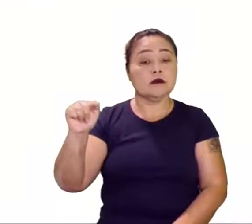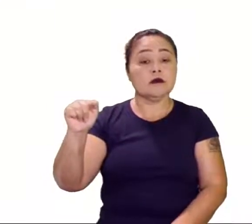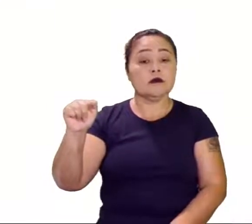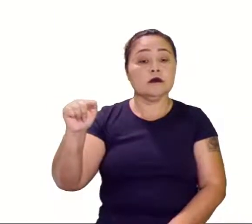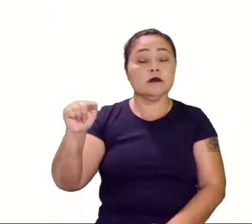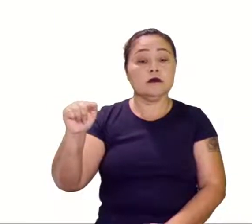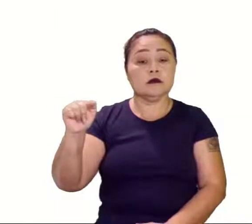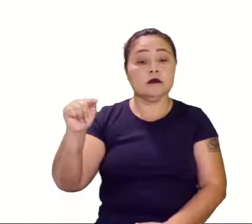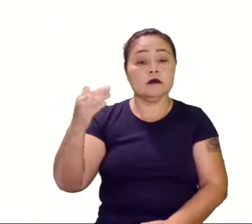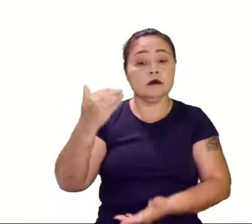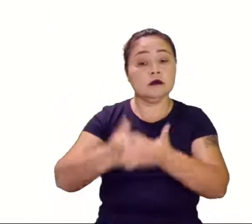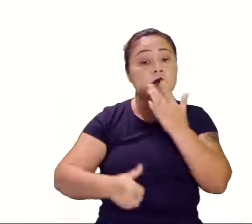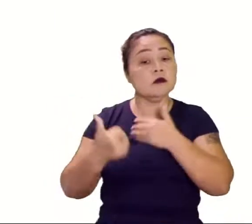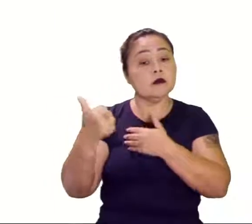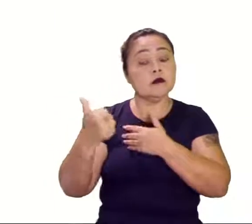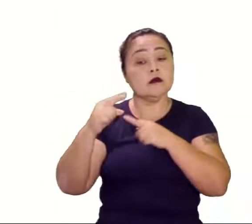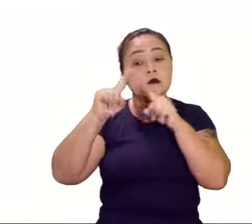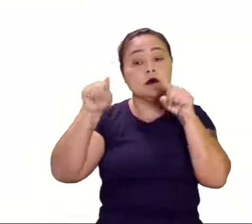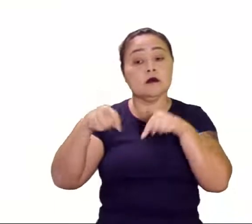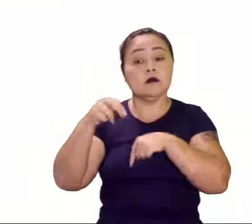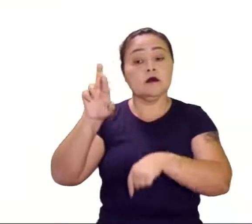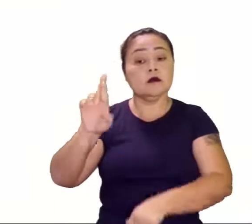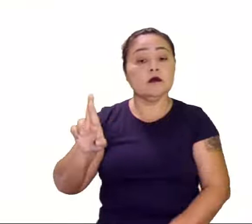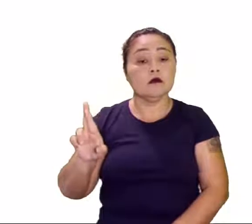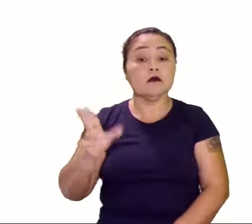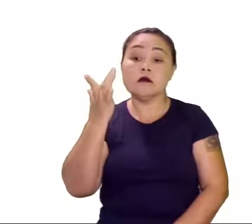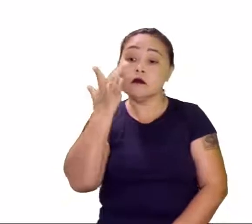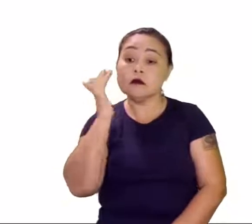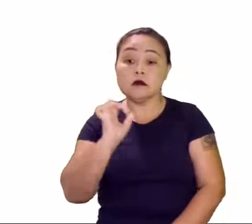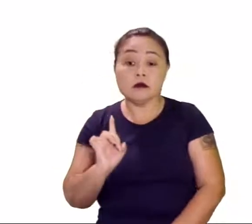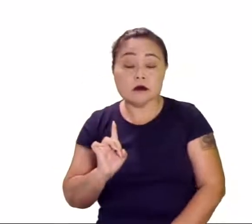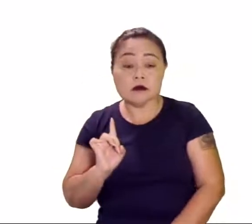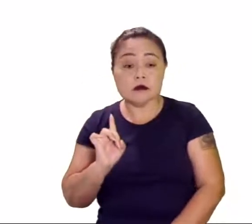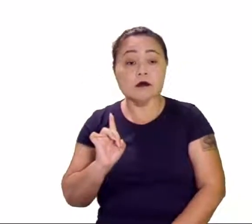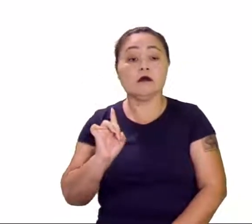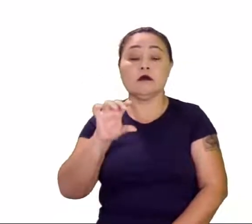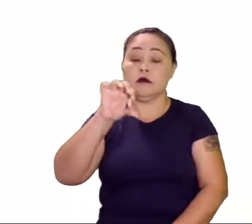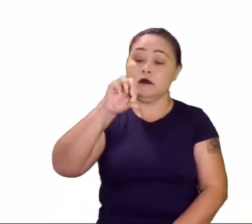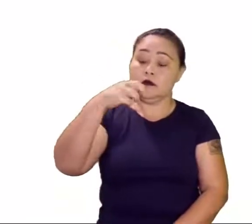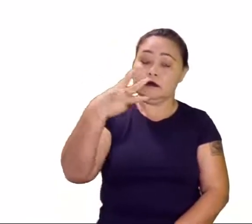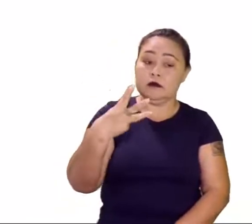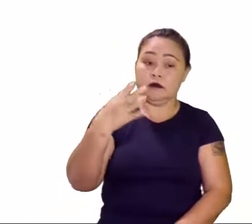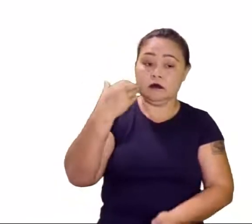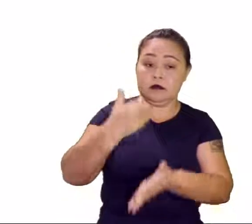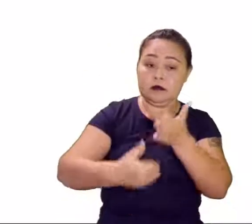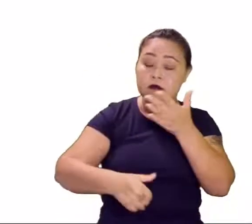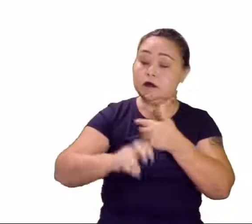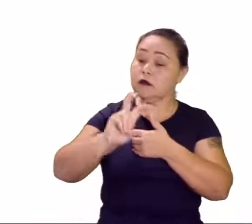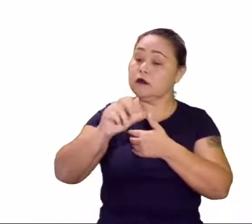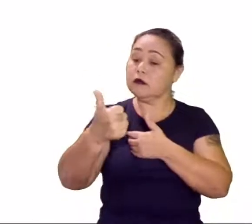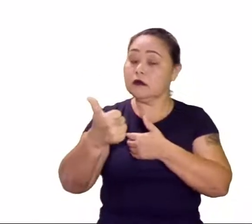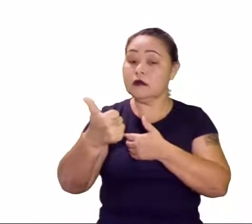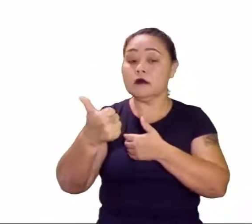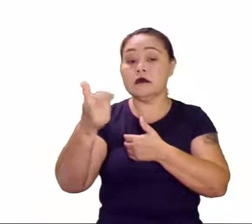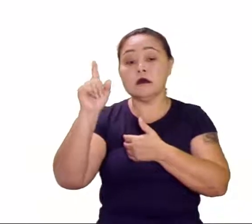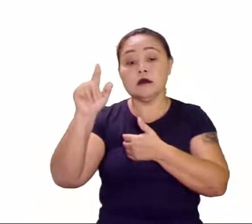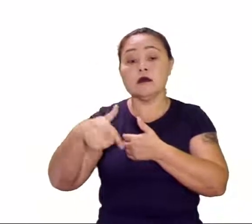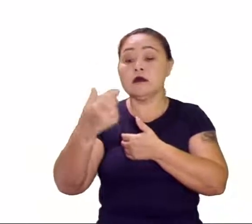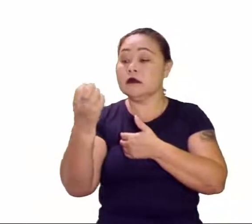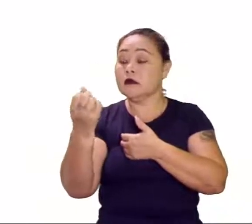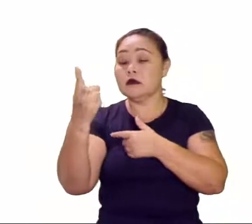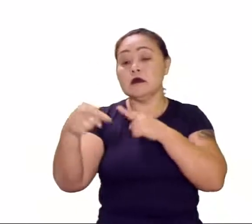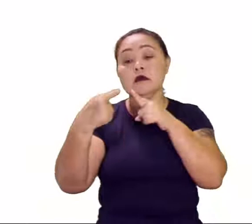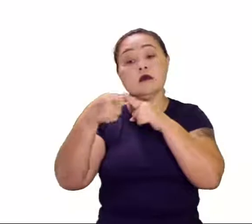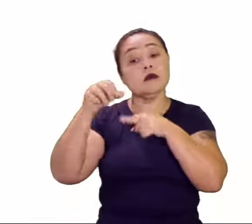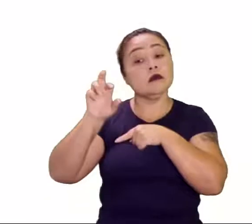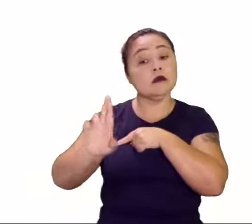7 termos. Menos 1 vezes a razão que eu não sei. 93 tira 51 vai ser igual a 6